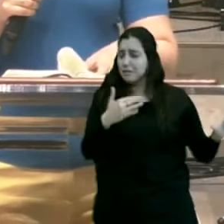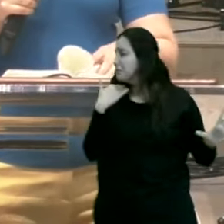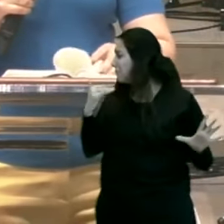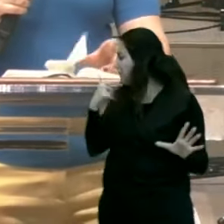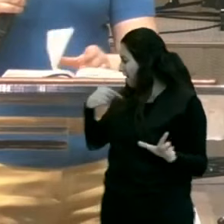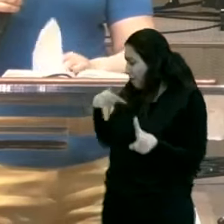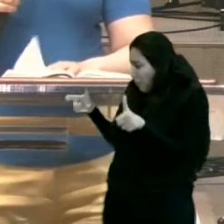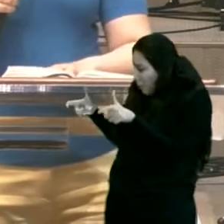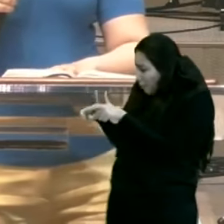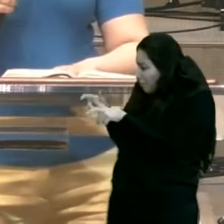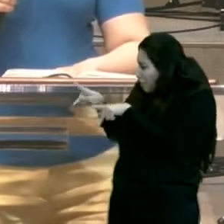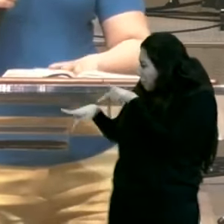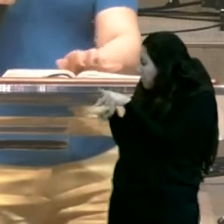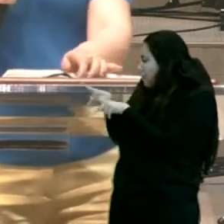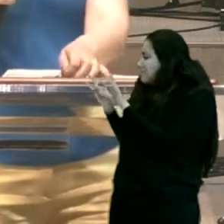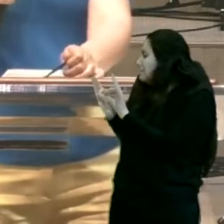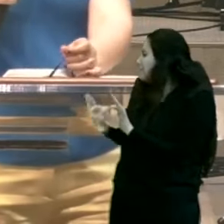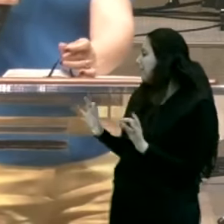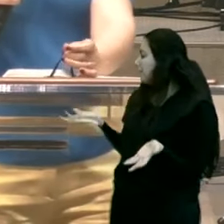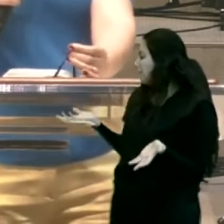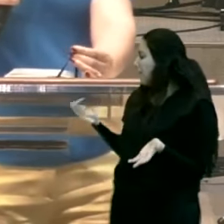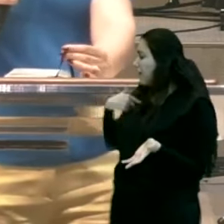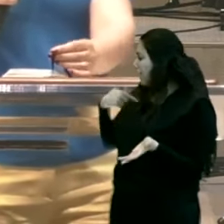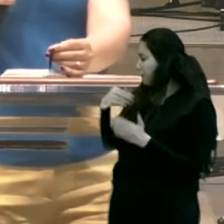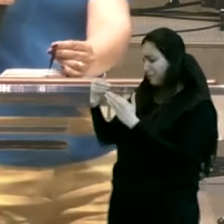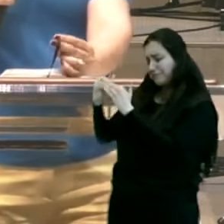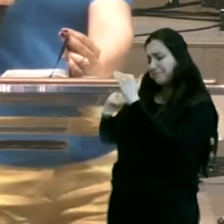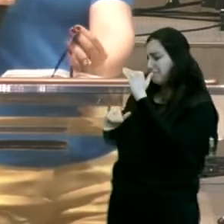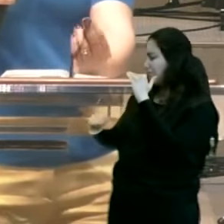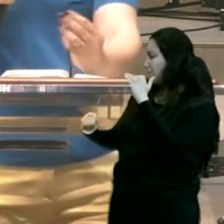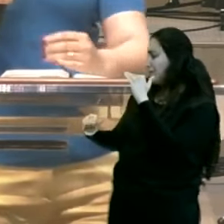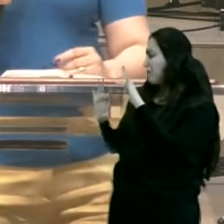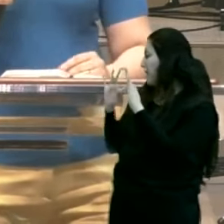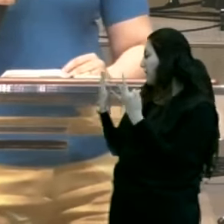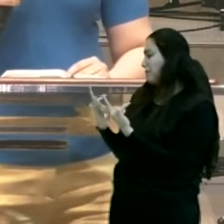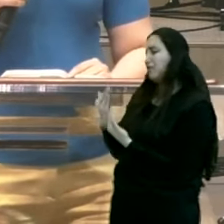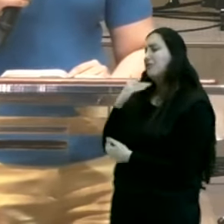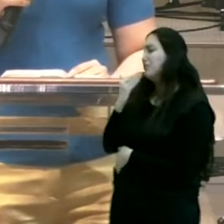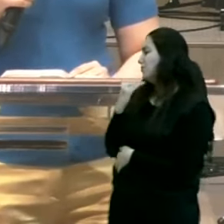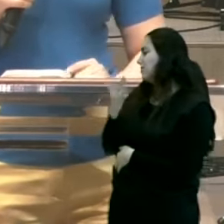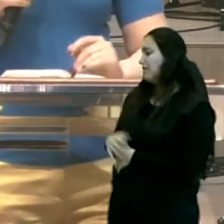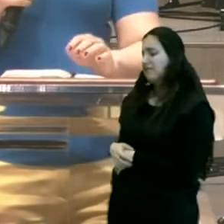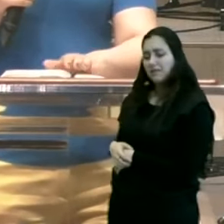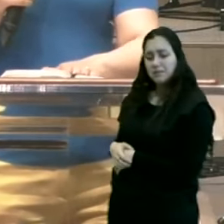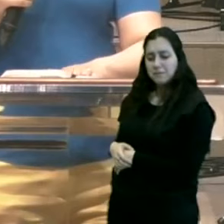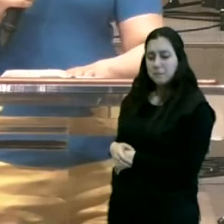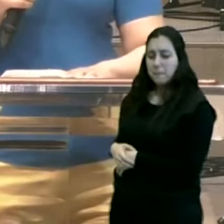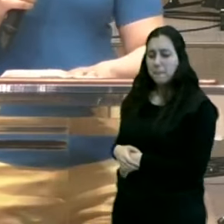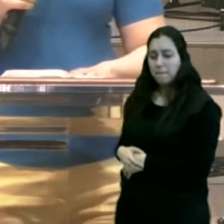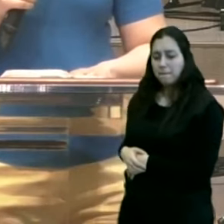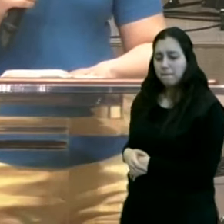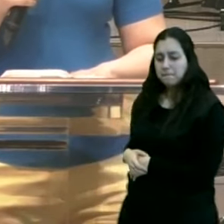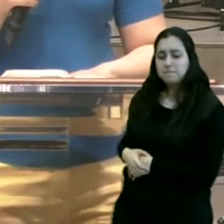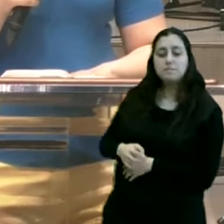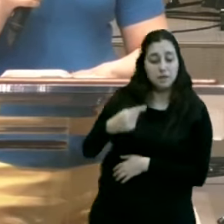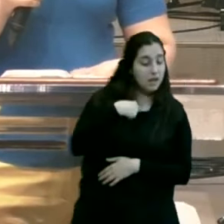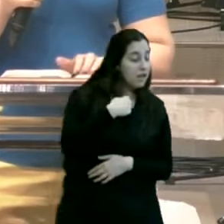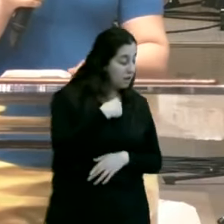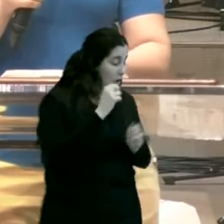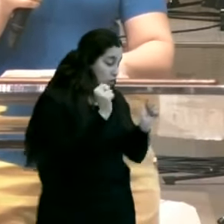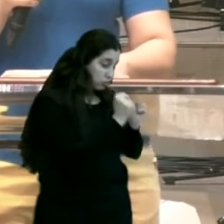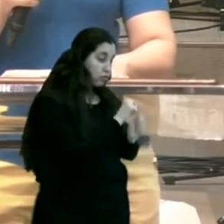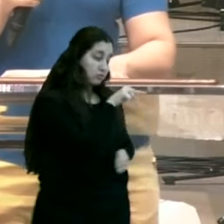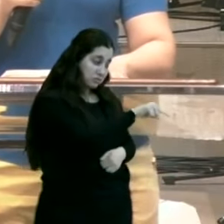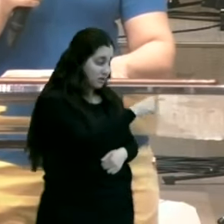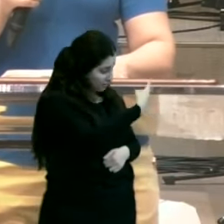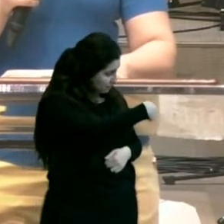menos importante de Manassés e eu sou o menor da minha família. Eu estarei com você, respondeu o